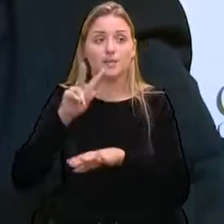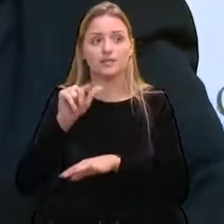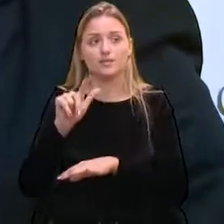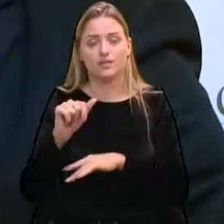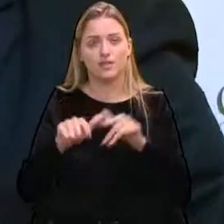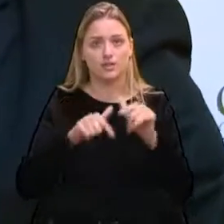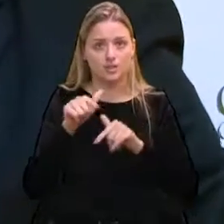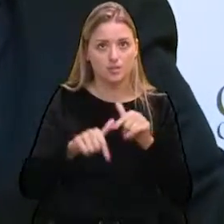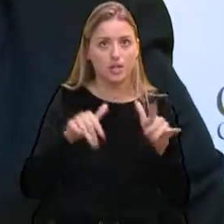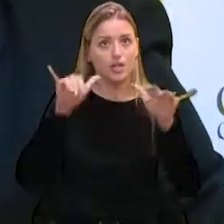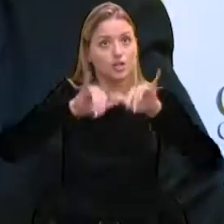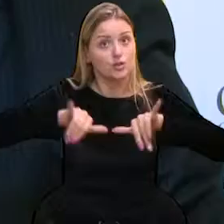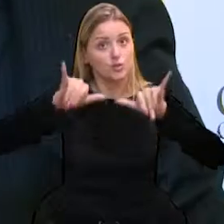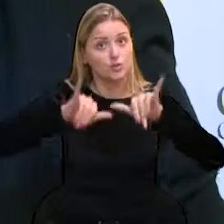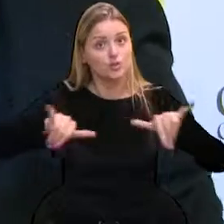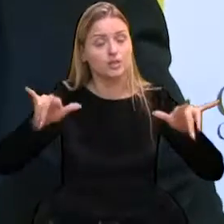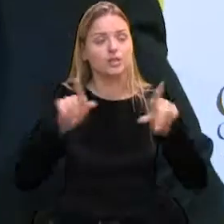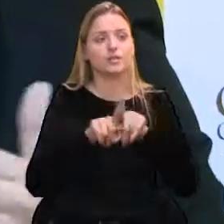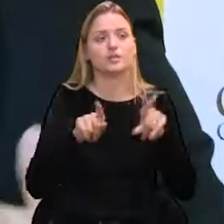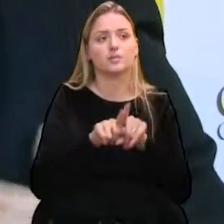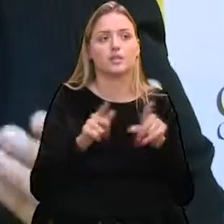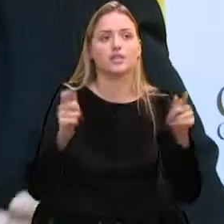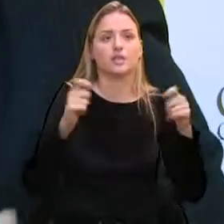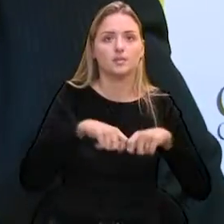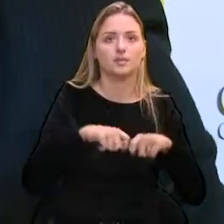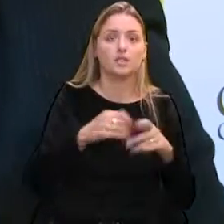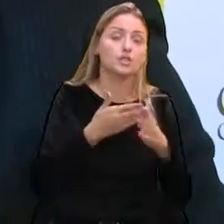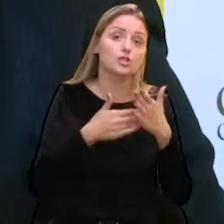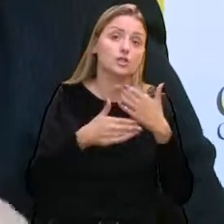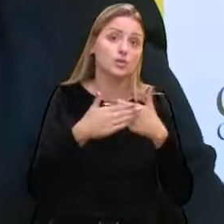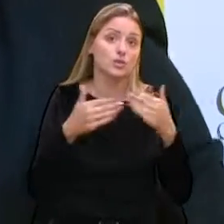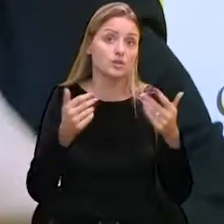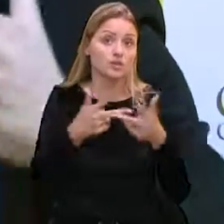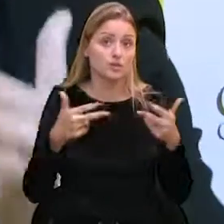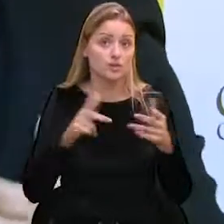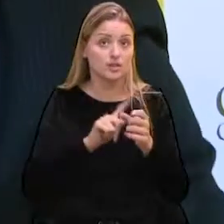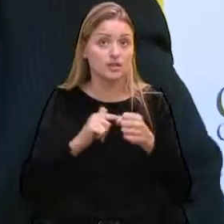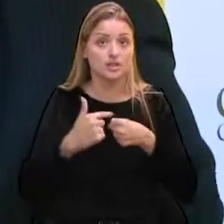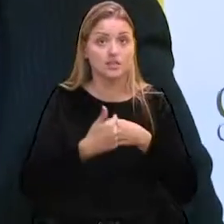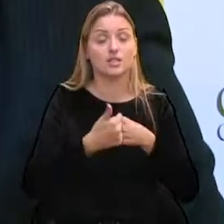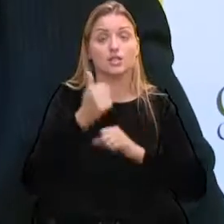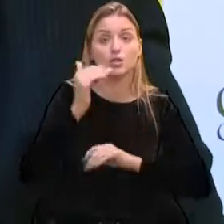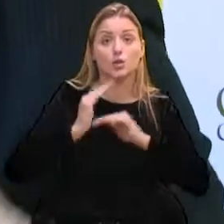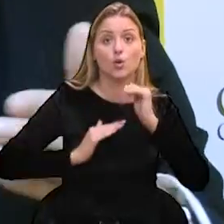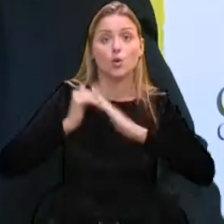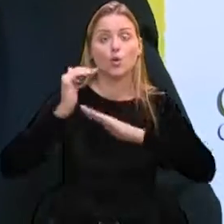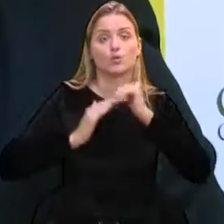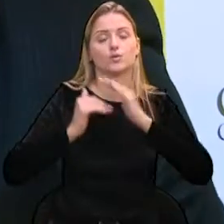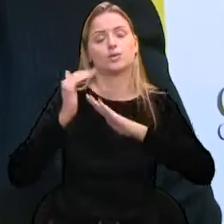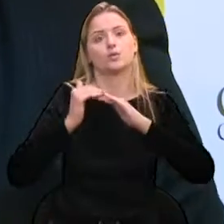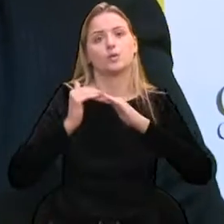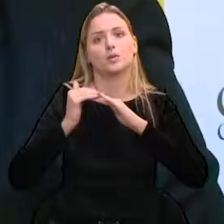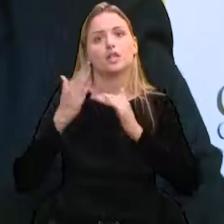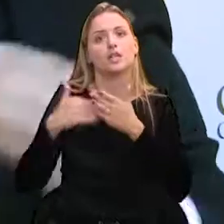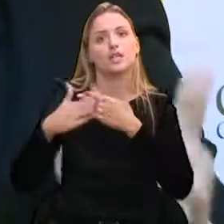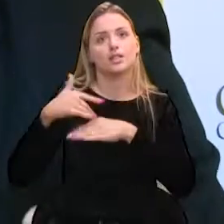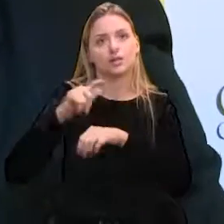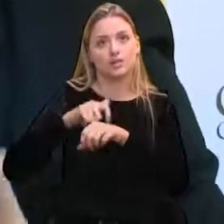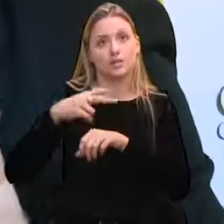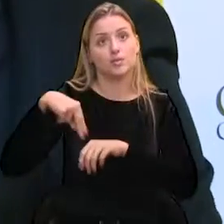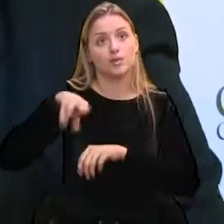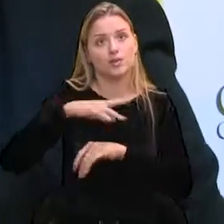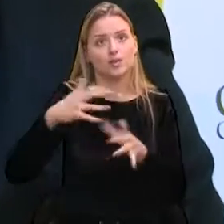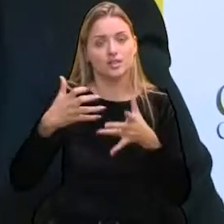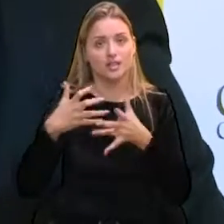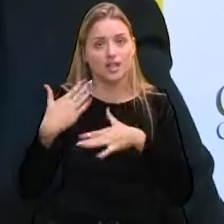renda, na divulgação dos nossos potenciais, enfim, daquilo que a nossa cidade construiu ao longo do tempo e que nós queremos sim